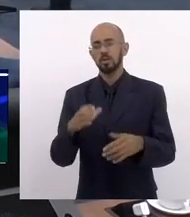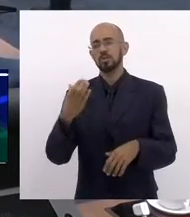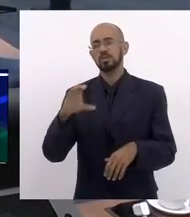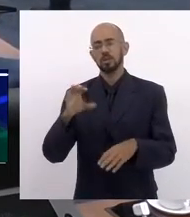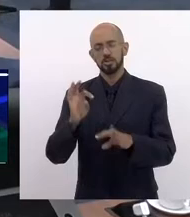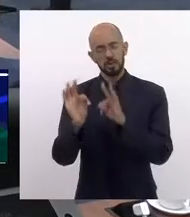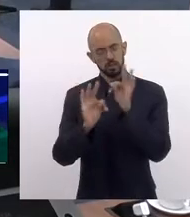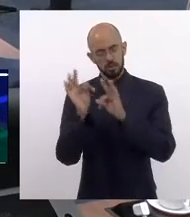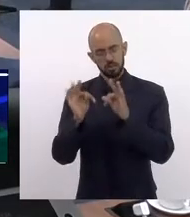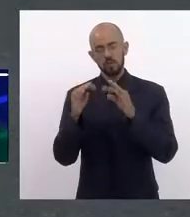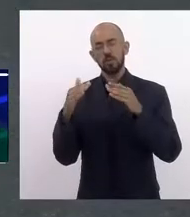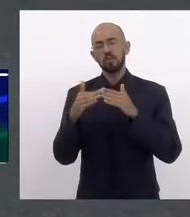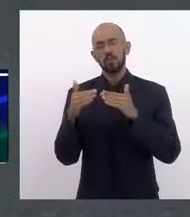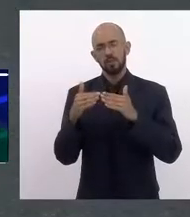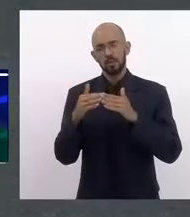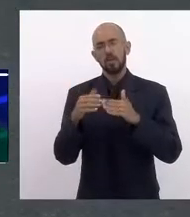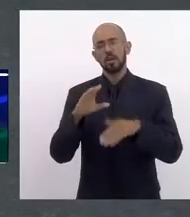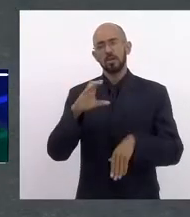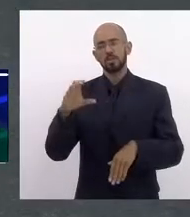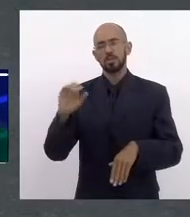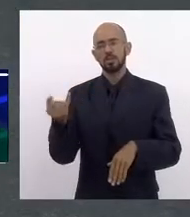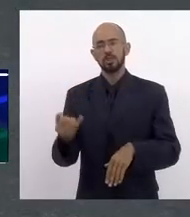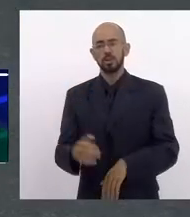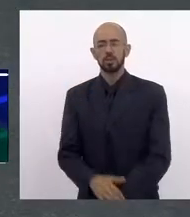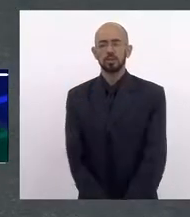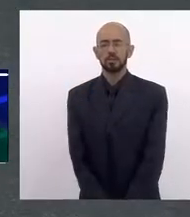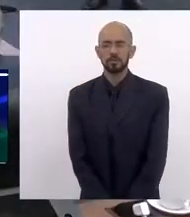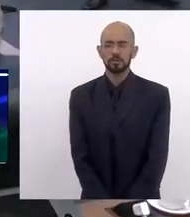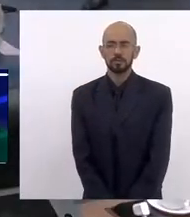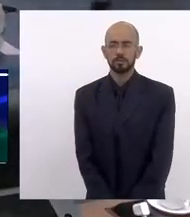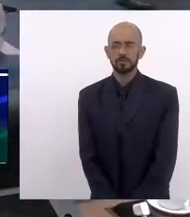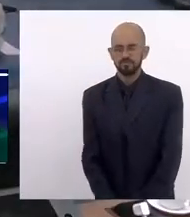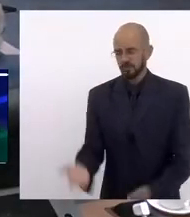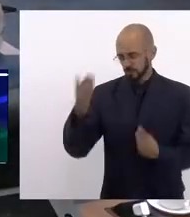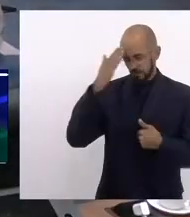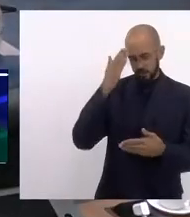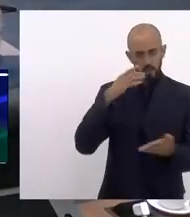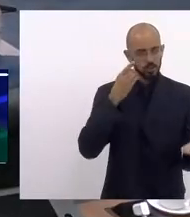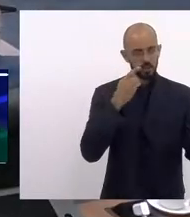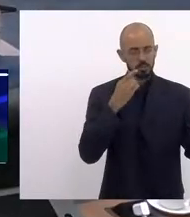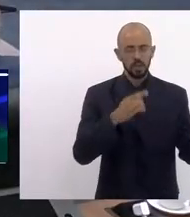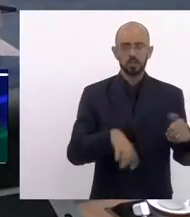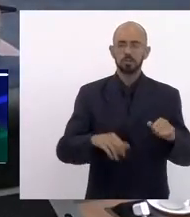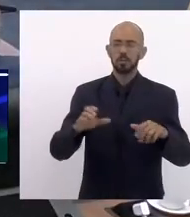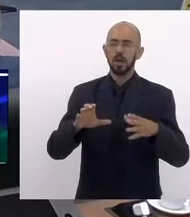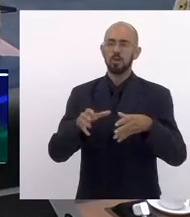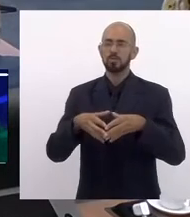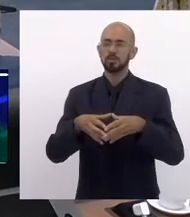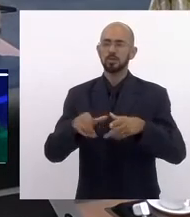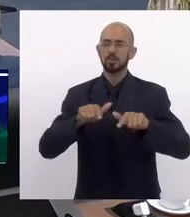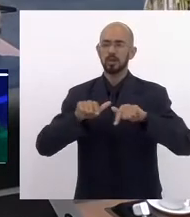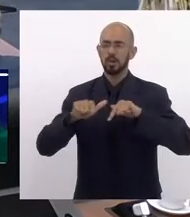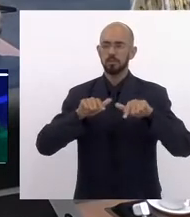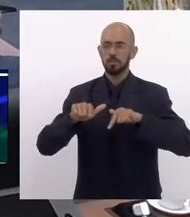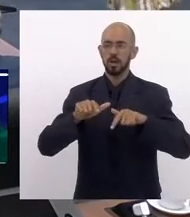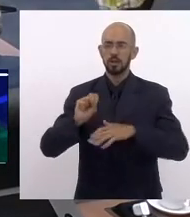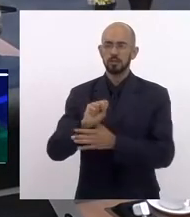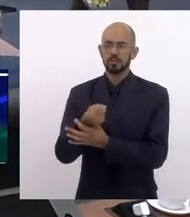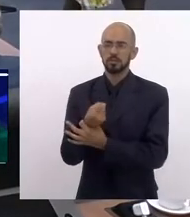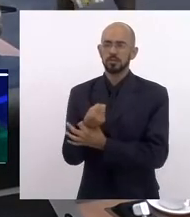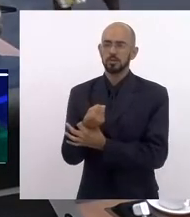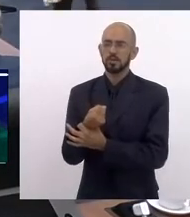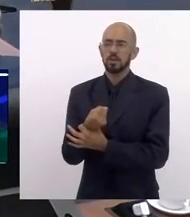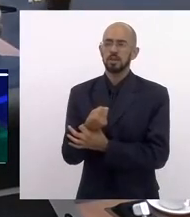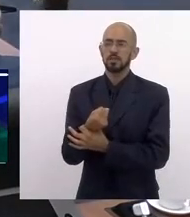Tecnologia é favorável nos termos do substitutivo da CCJ. Obrigada, deputado. Pela Comissão de Trabalho, Legislação Social e Seguridade Social, deputada